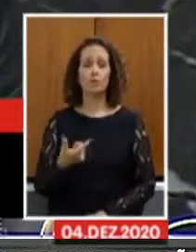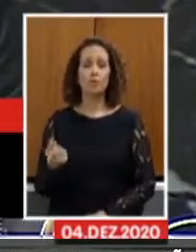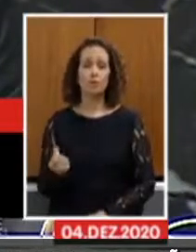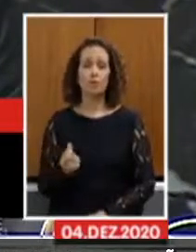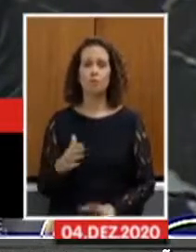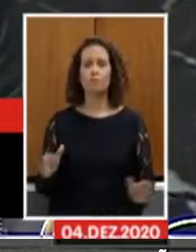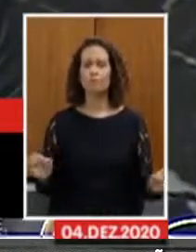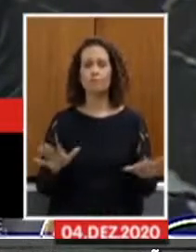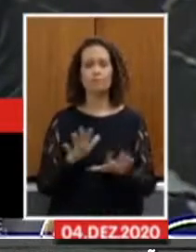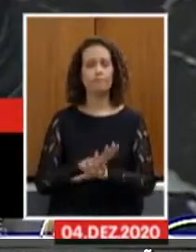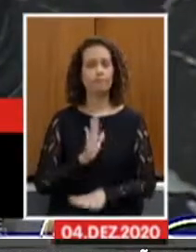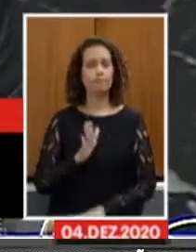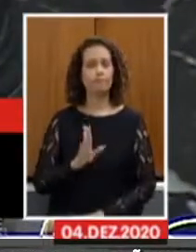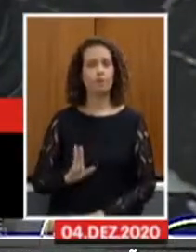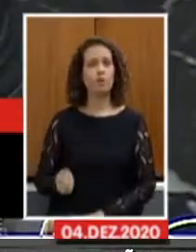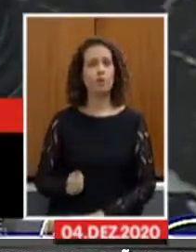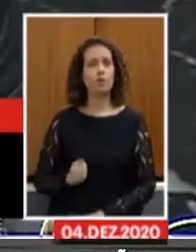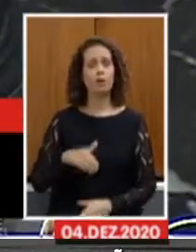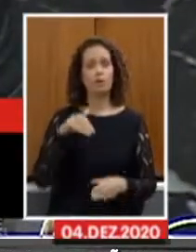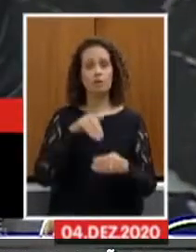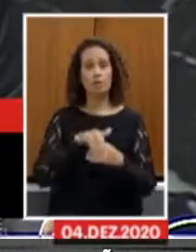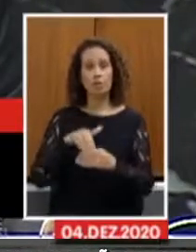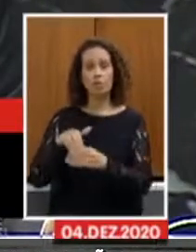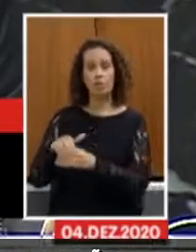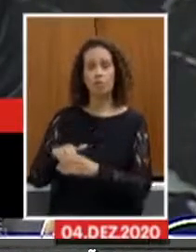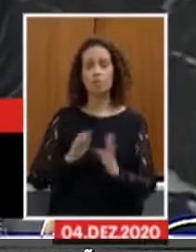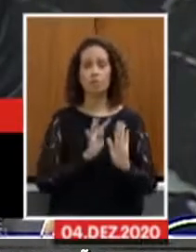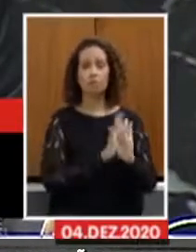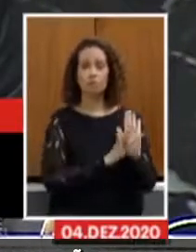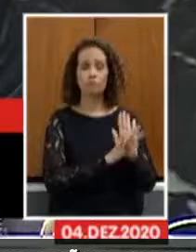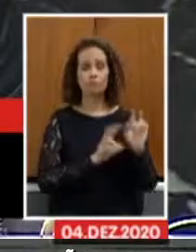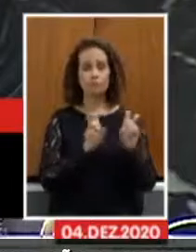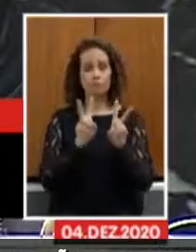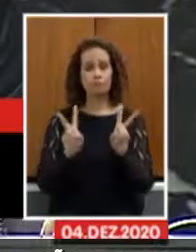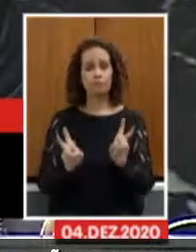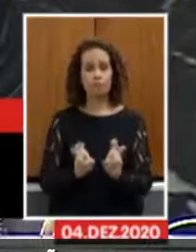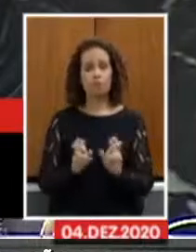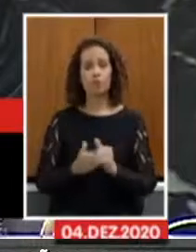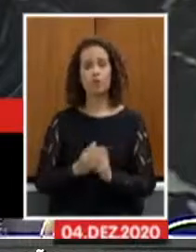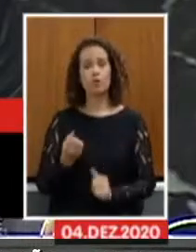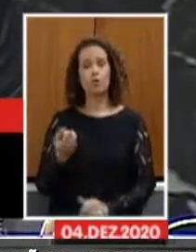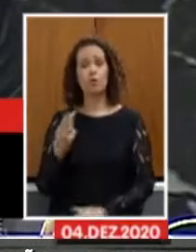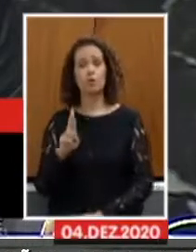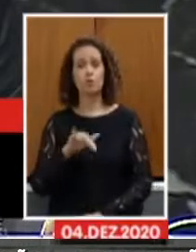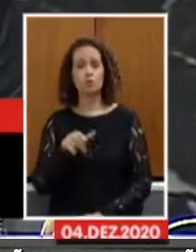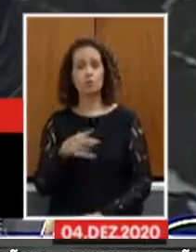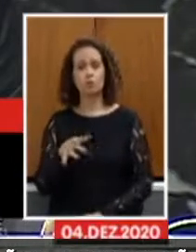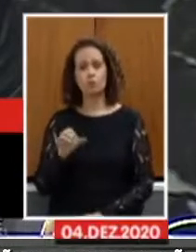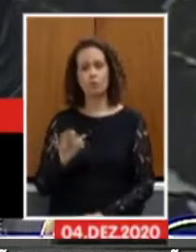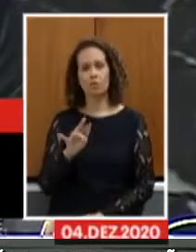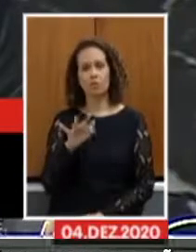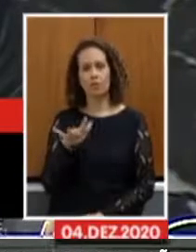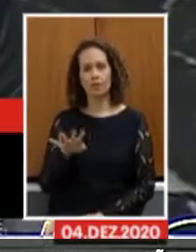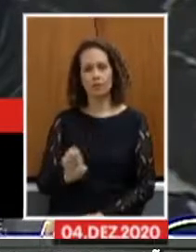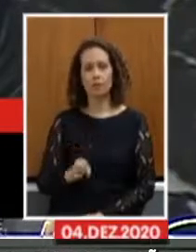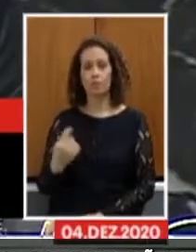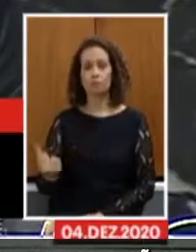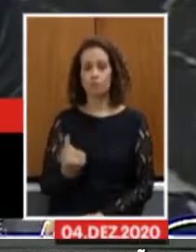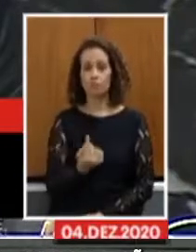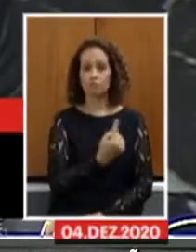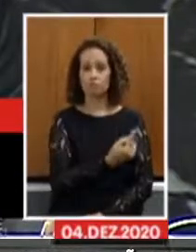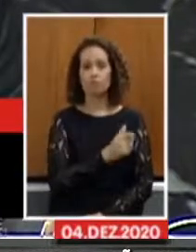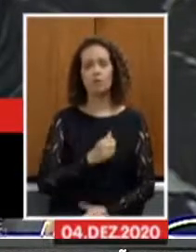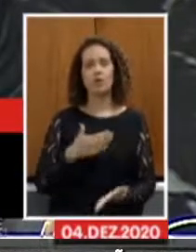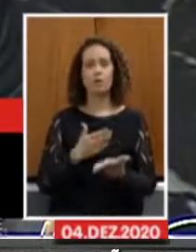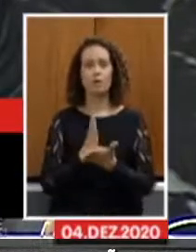encerrada, faz uso da palavra para encaminhar a votação da matéria o deputado doutor Jean Freire. Nesse passo, são submetidos à votação nominal, cada um por sua vez, sendo